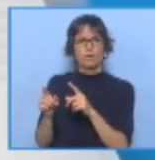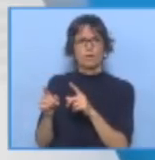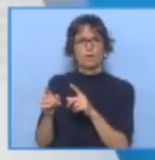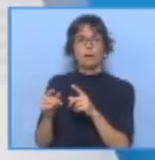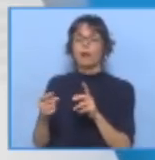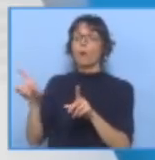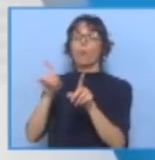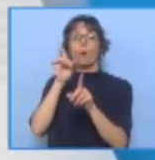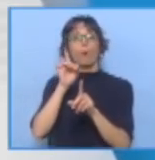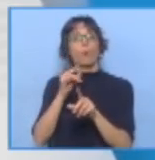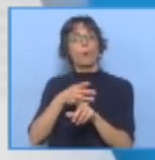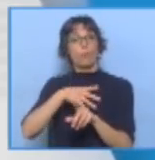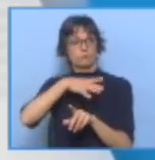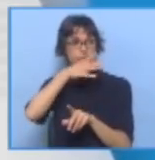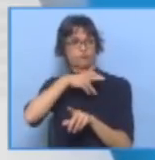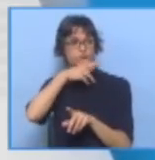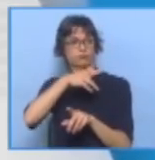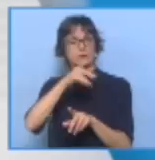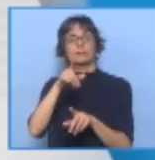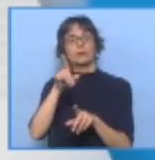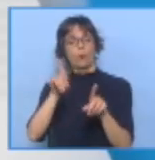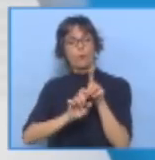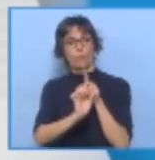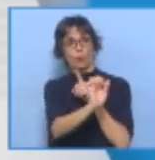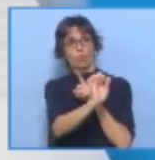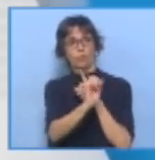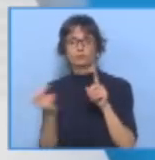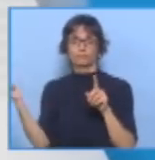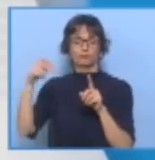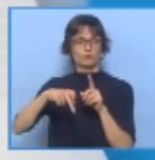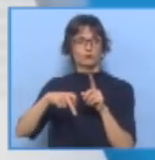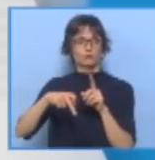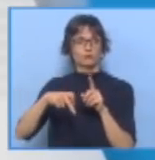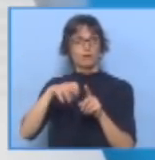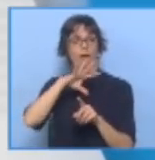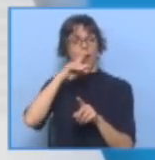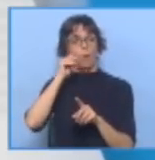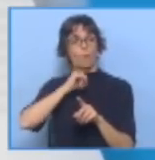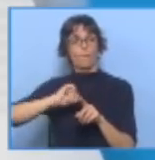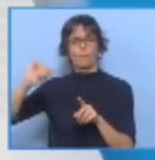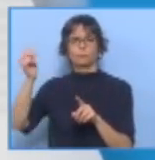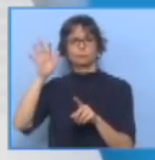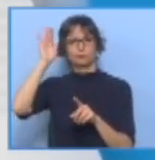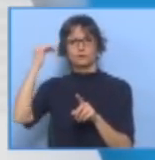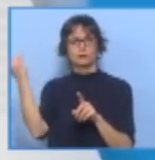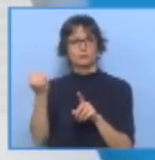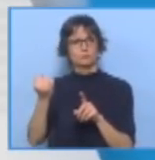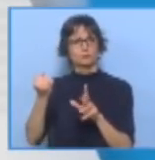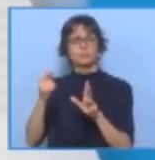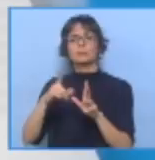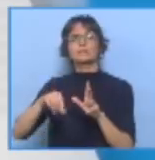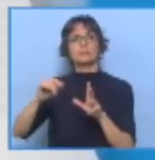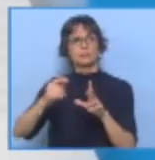salvo. Ele ficou ressentido e não queria entrar. Então o pai veio cá fora em estar com